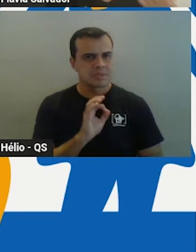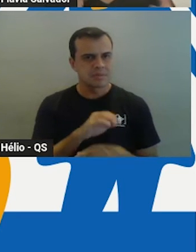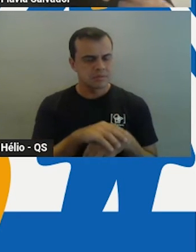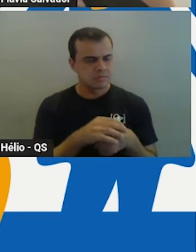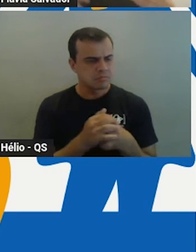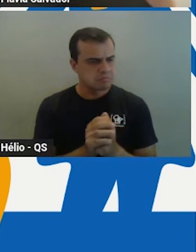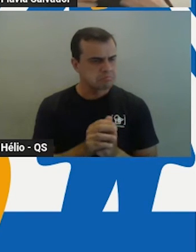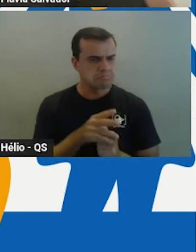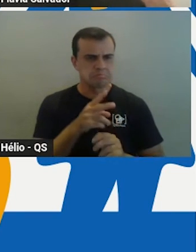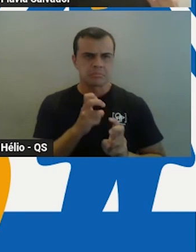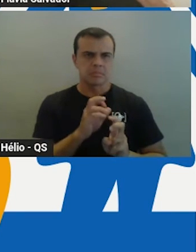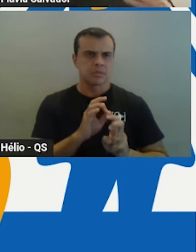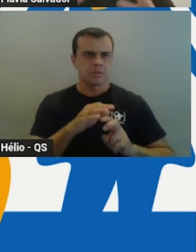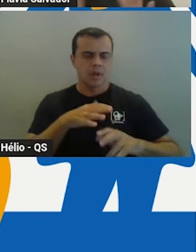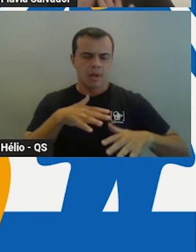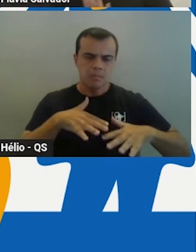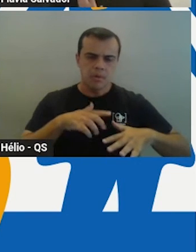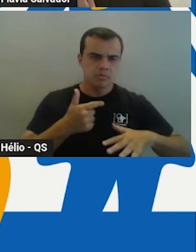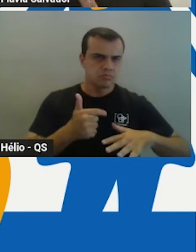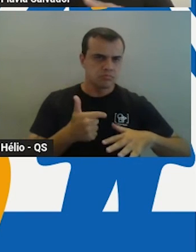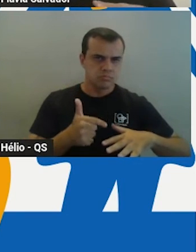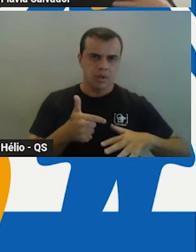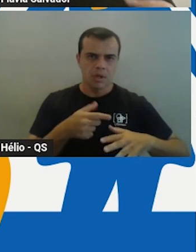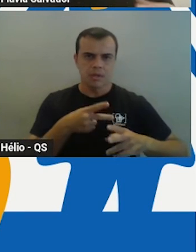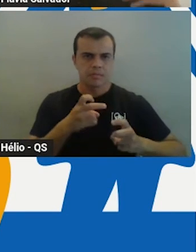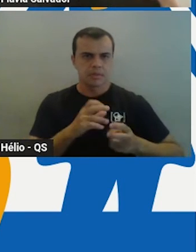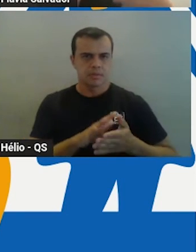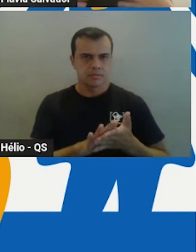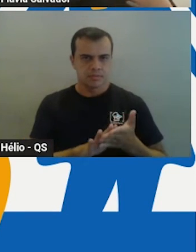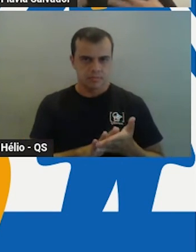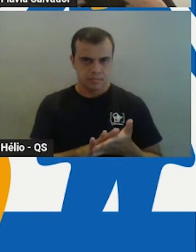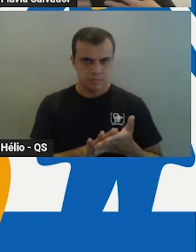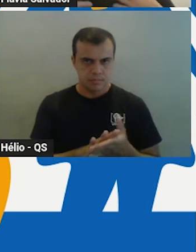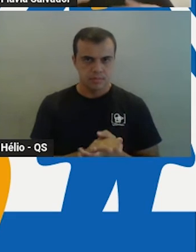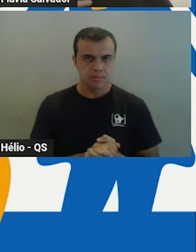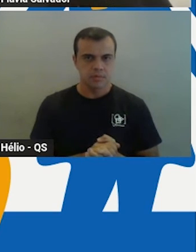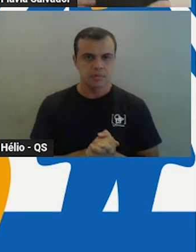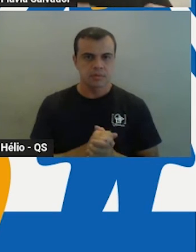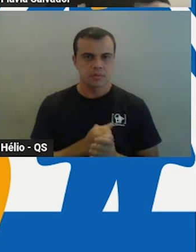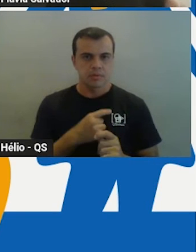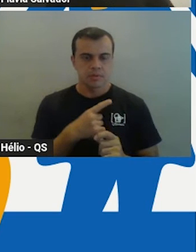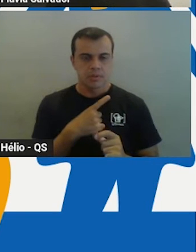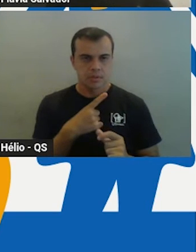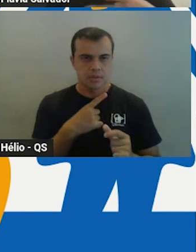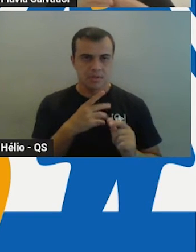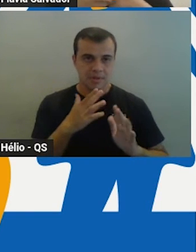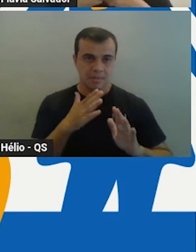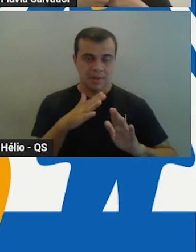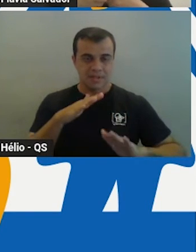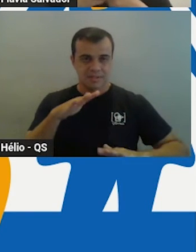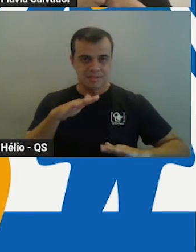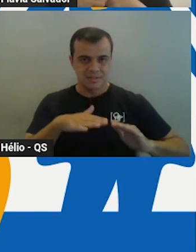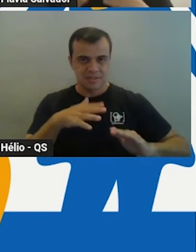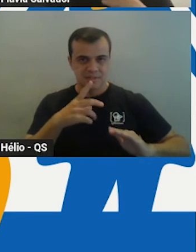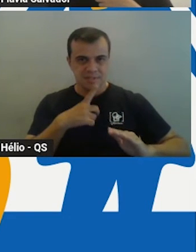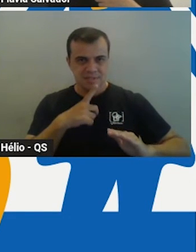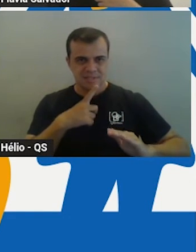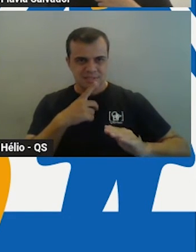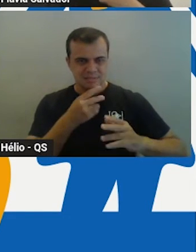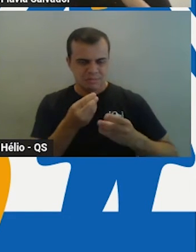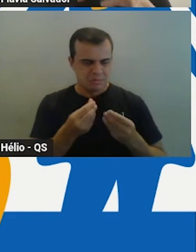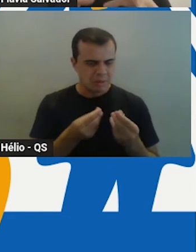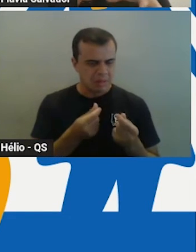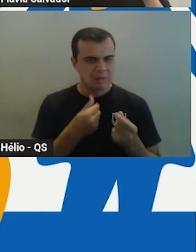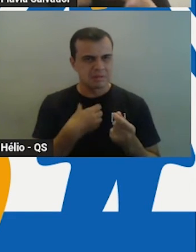que está se mexendo de alguma maneira. Não estou nem falando do movimento de autorregulação, mas às vezes fica se cutucando e não vê que está